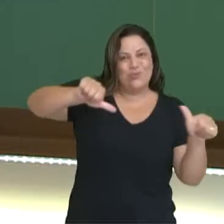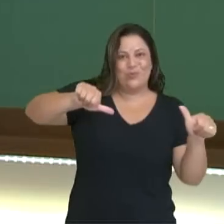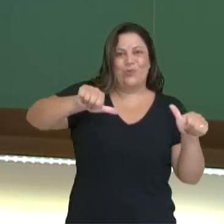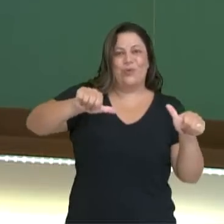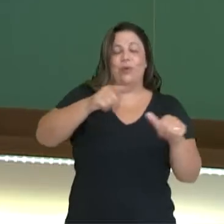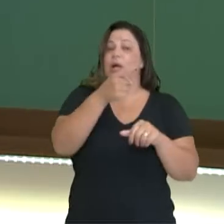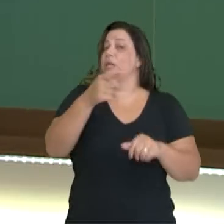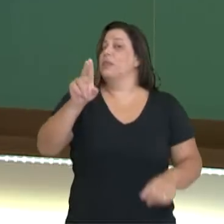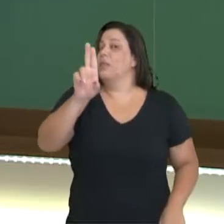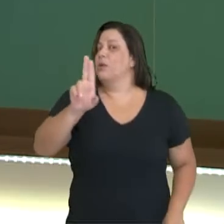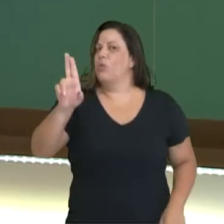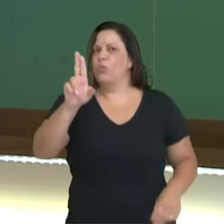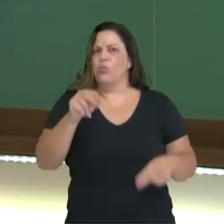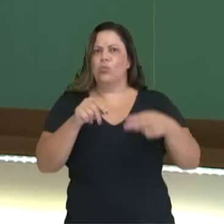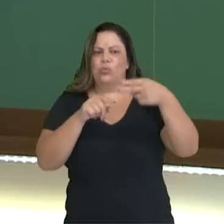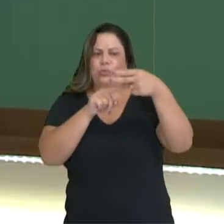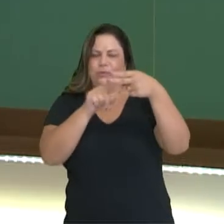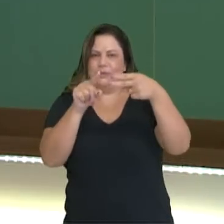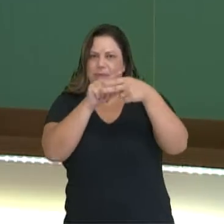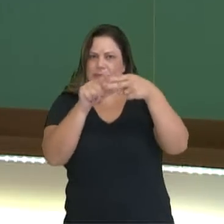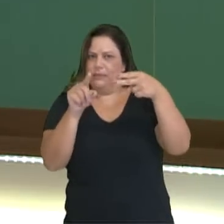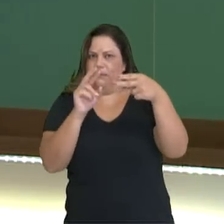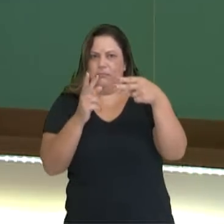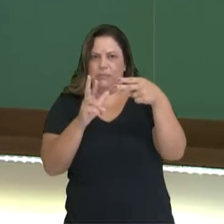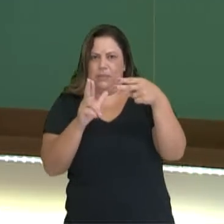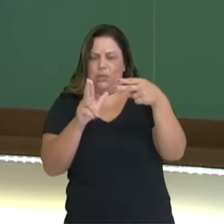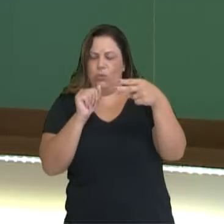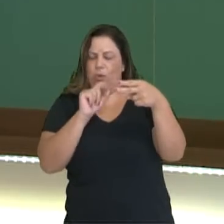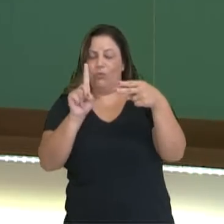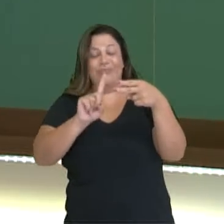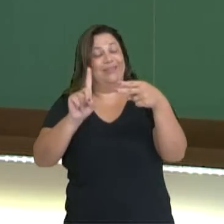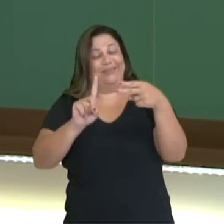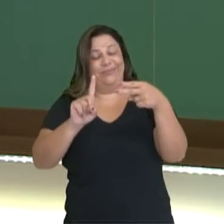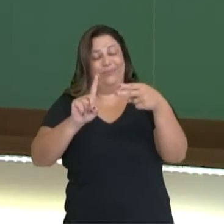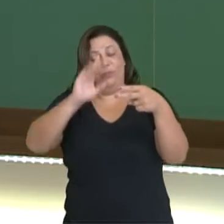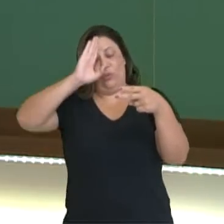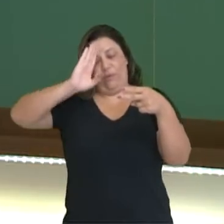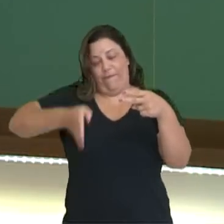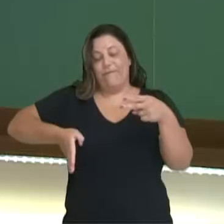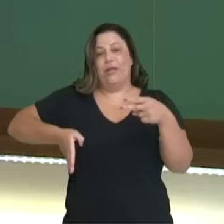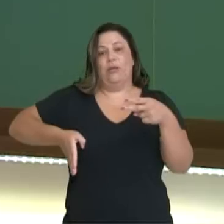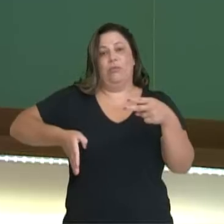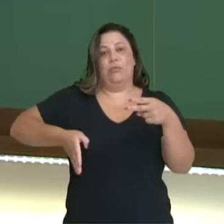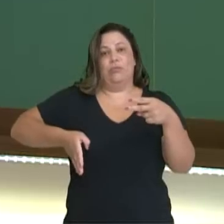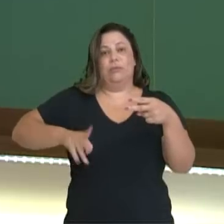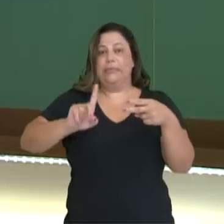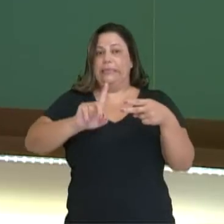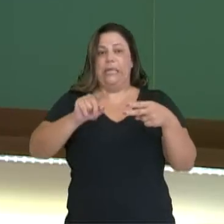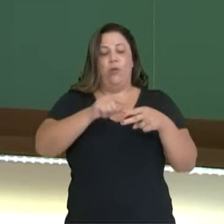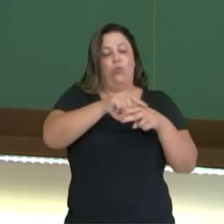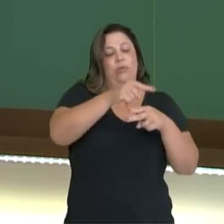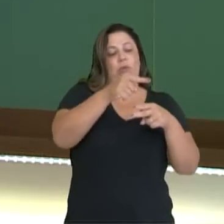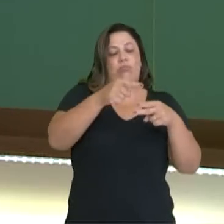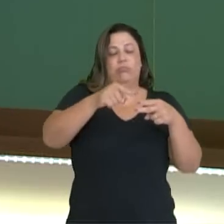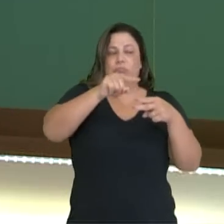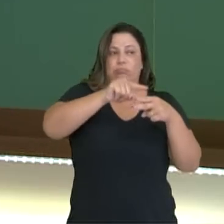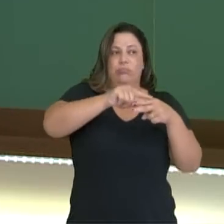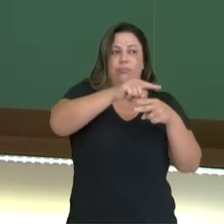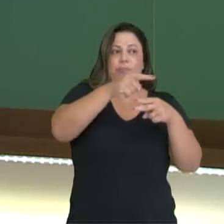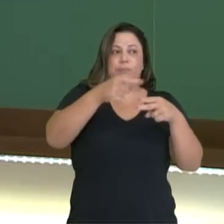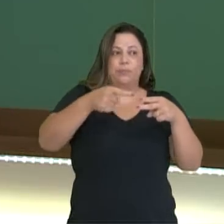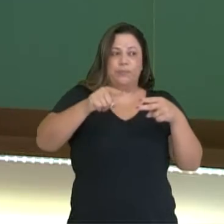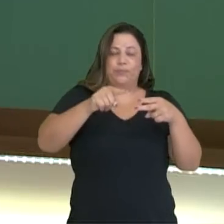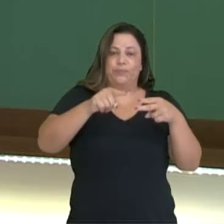use o sinal de igual, porque nós não temos o valor exato de π. Então, aqui o símbolo de igual passa a